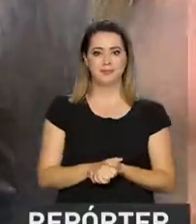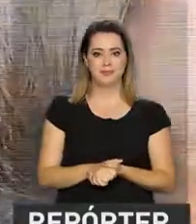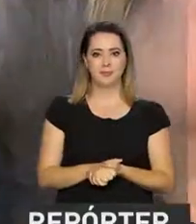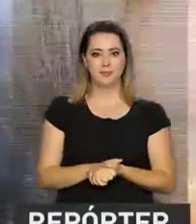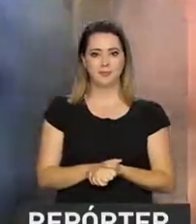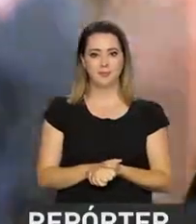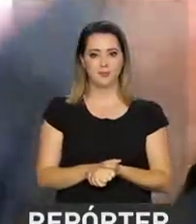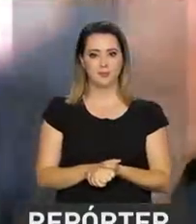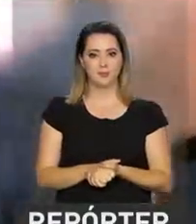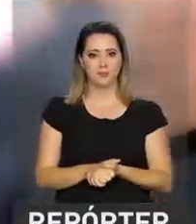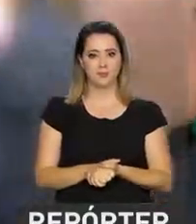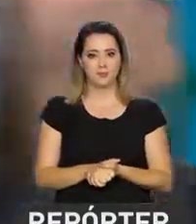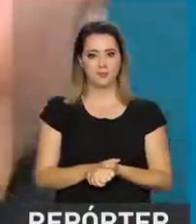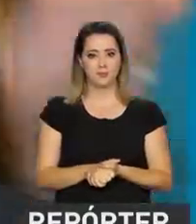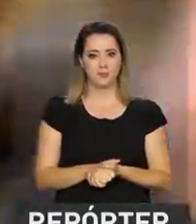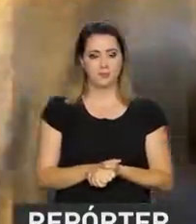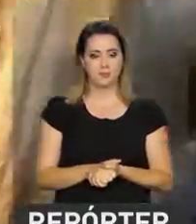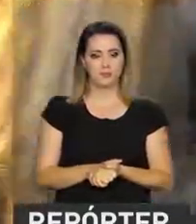filho.